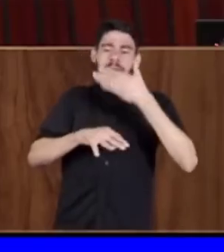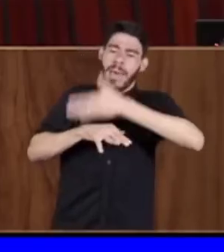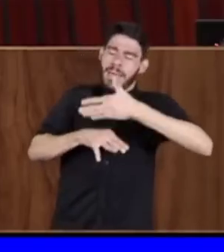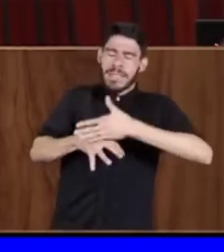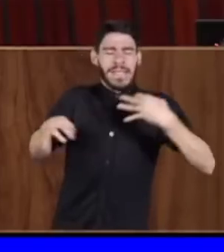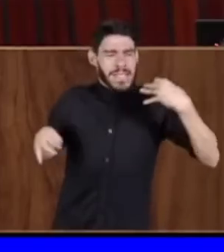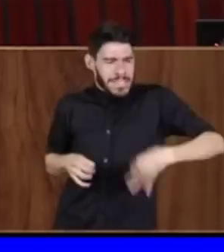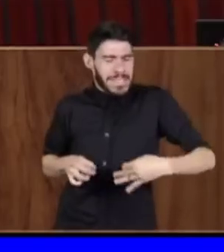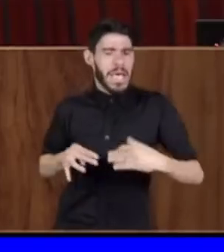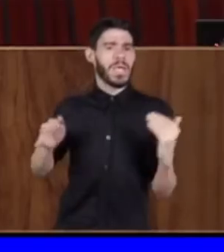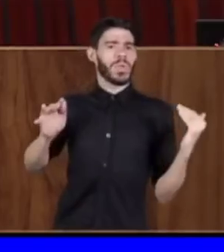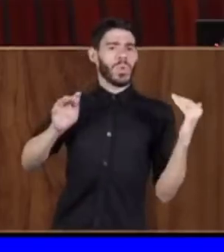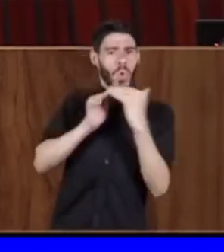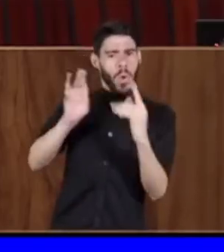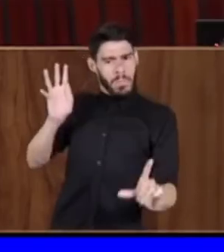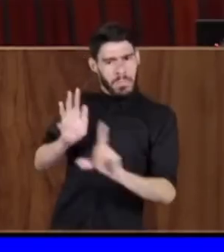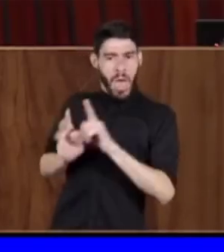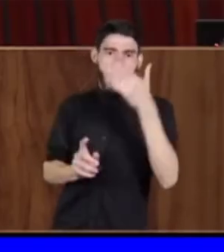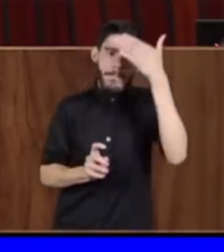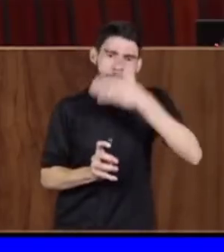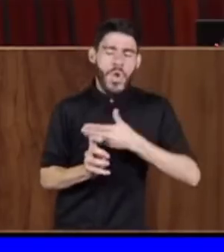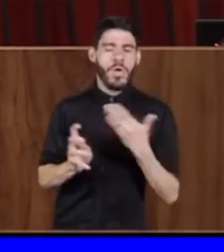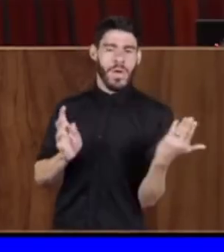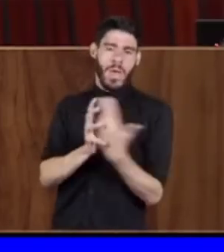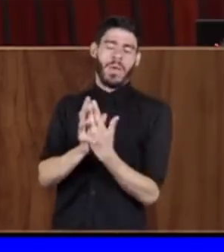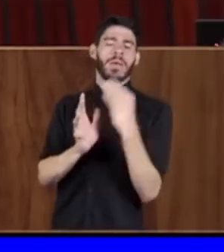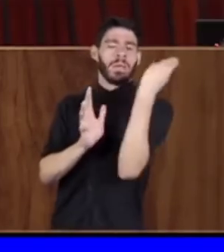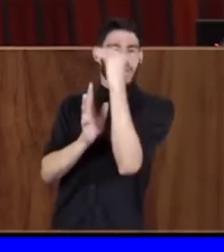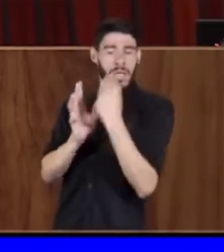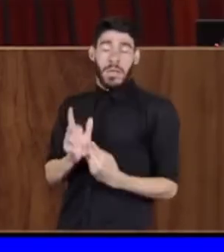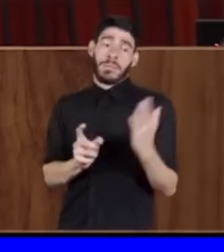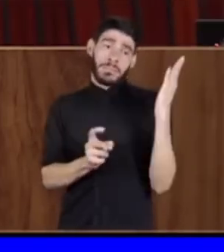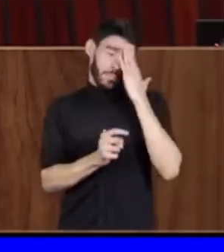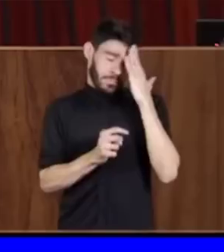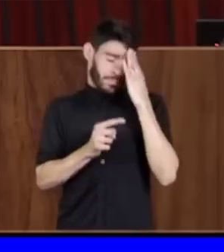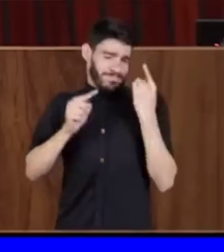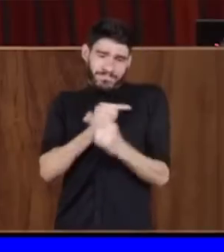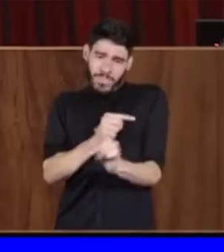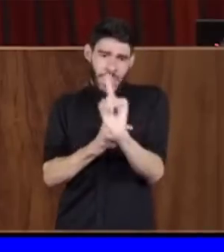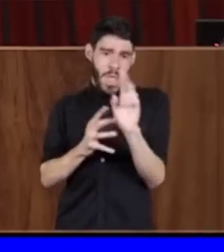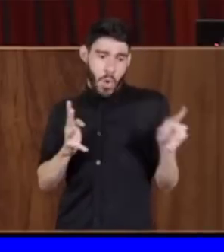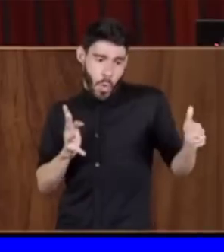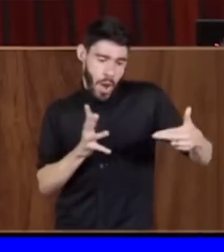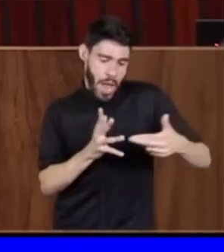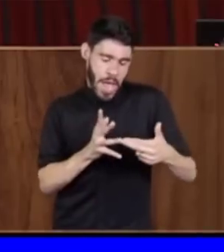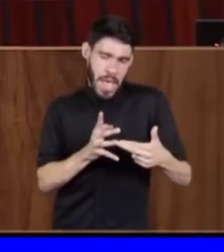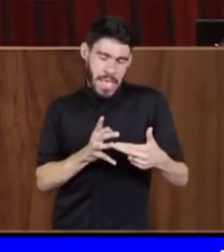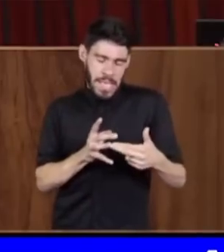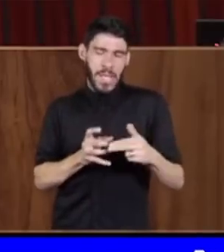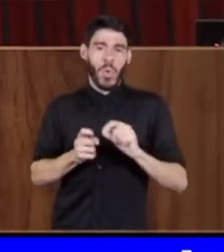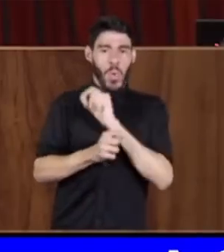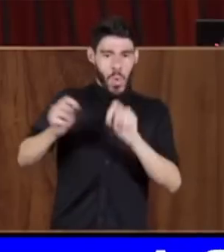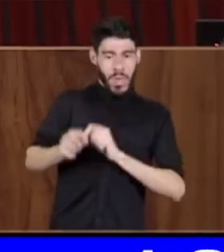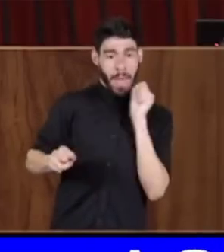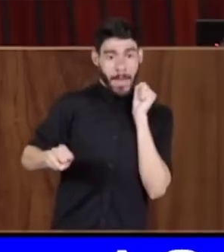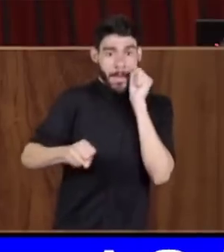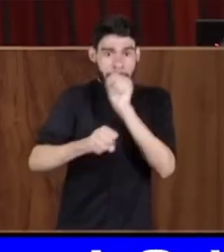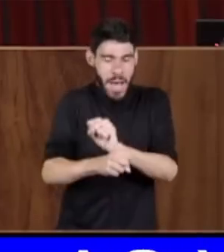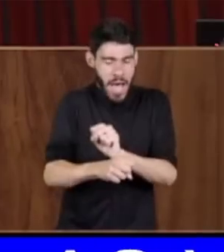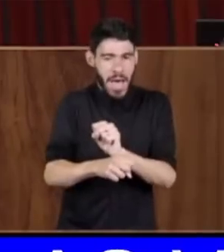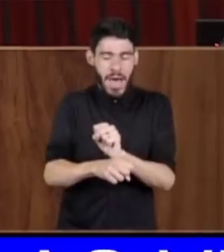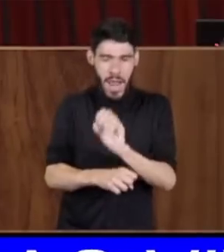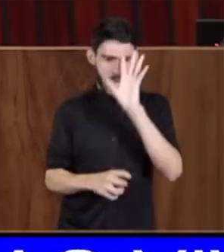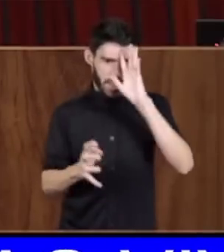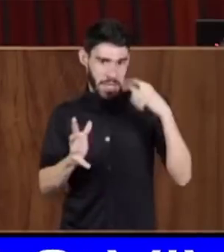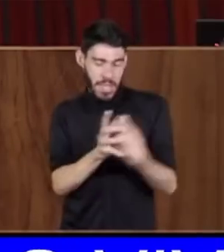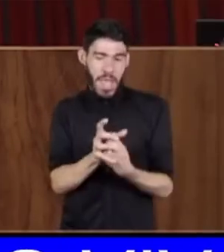práticas ilícitas comprovadas nos autos. Tendo em vista o não cabimento de recurso com efeito suspensivo,